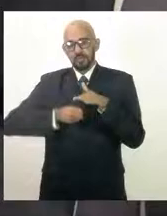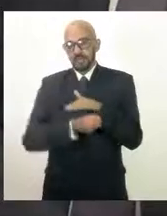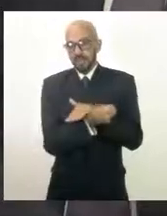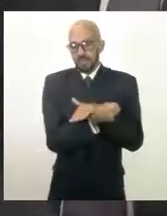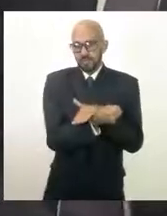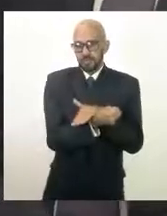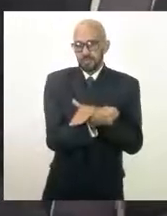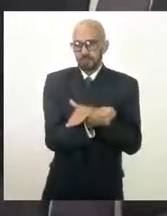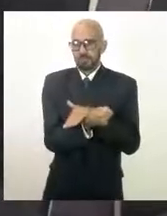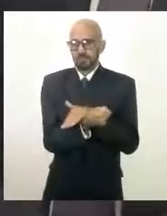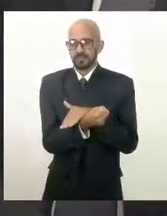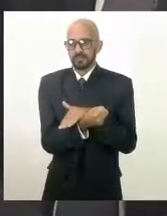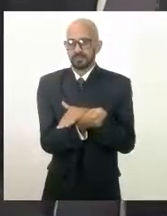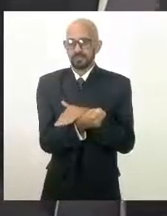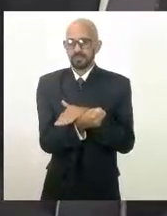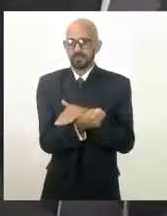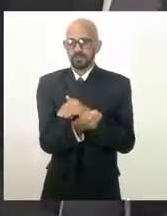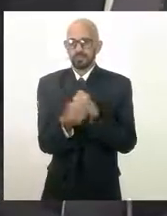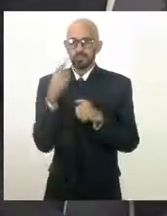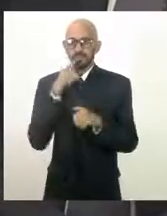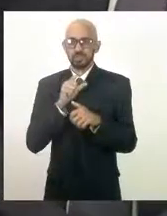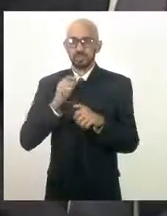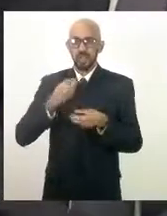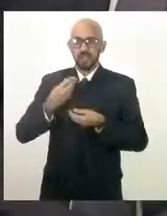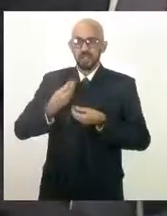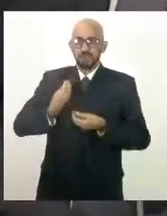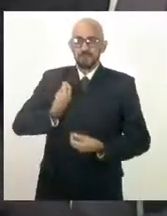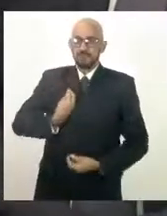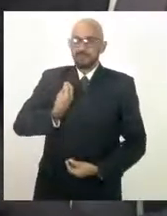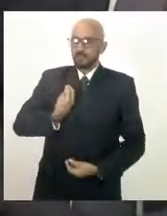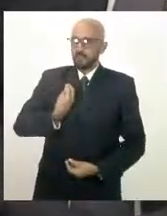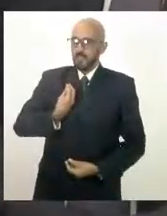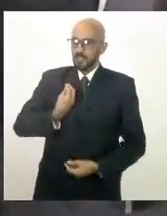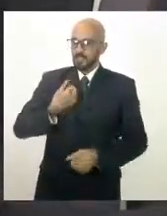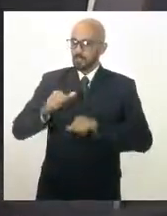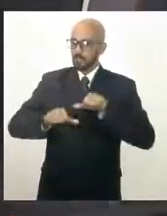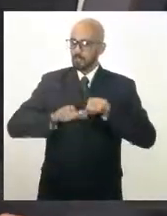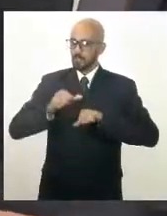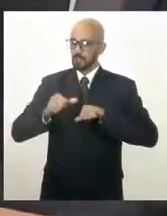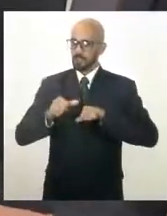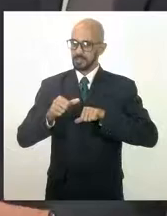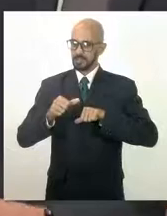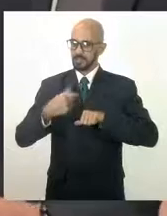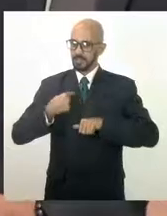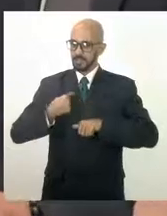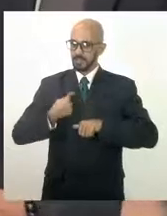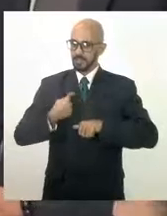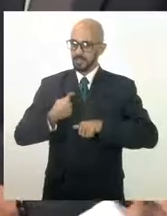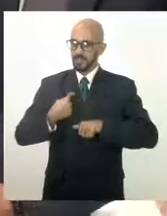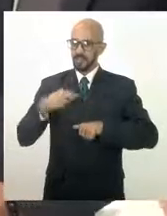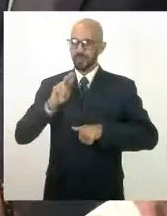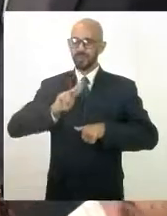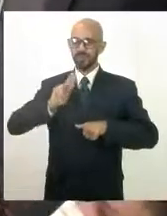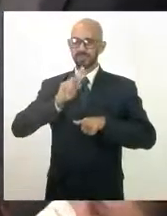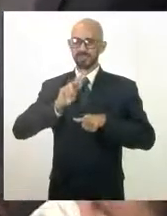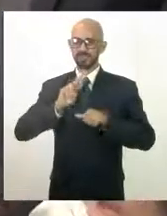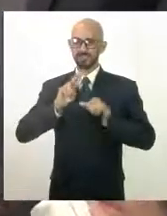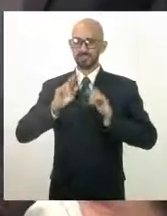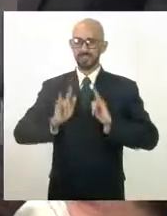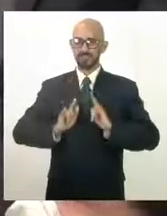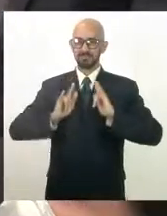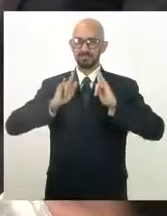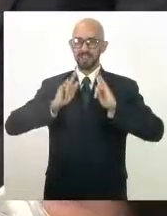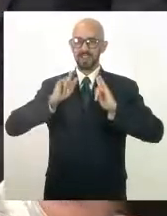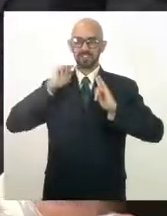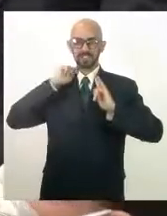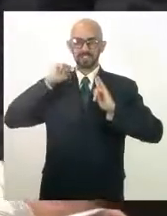e poder vivenciar essa transição, né? Pude desfrutar ali do Palácio Tiradentes, né, Tânia? Com aquela bancada,